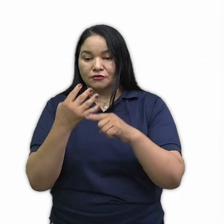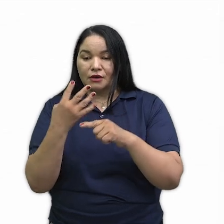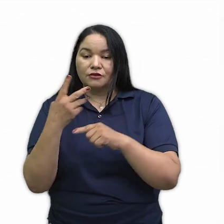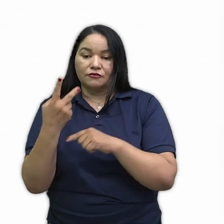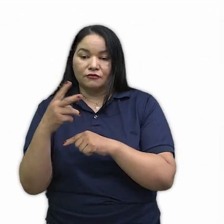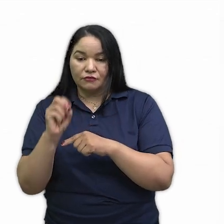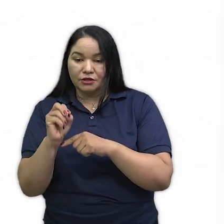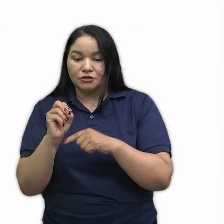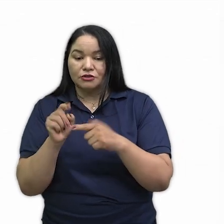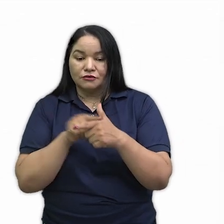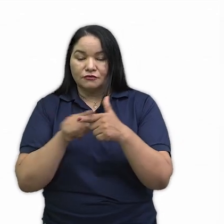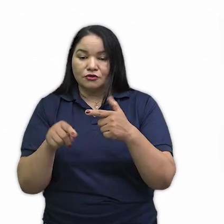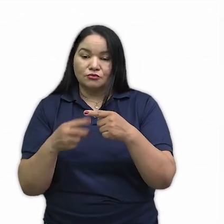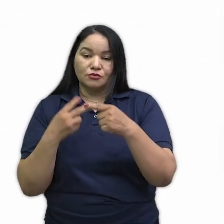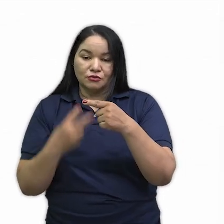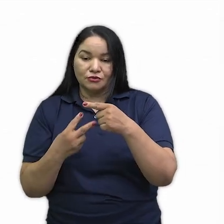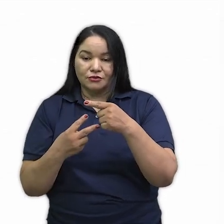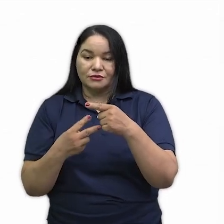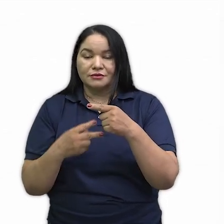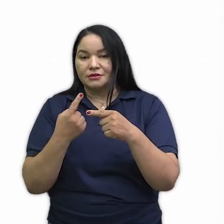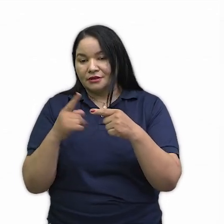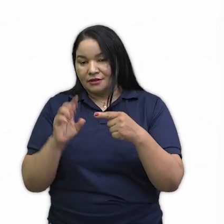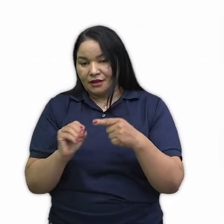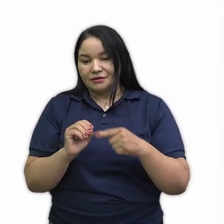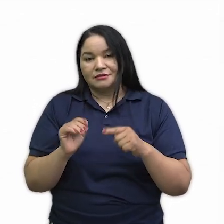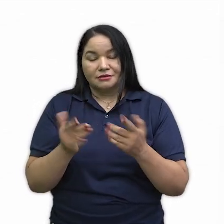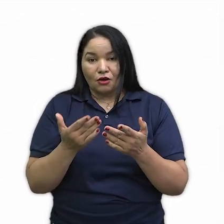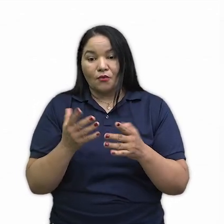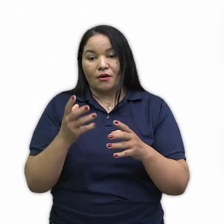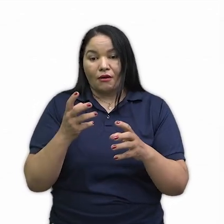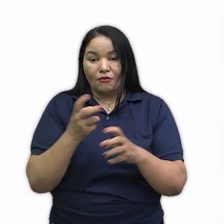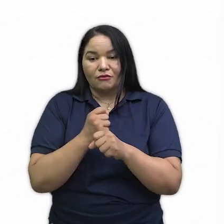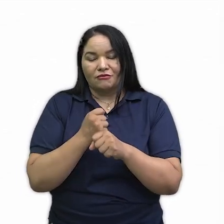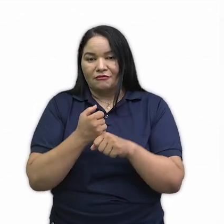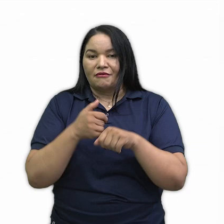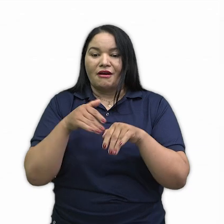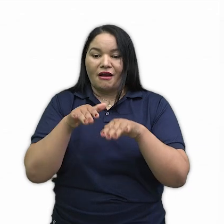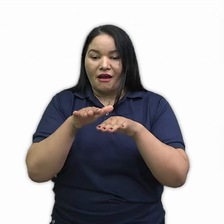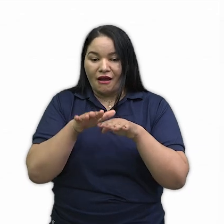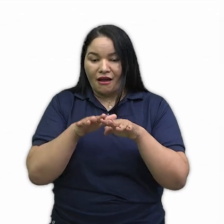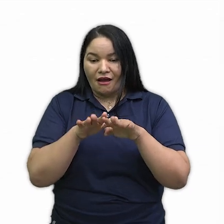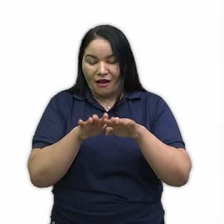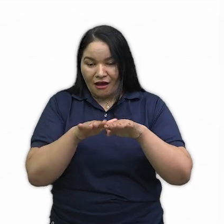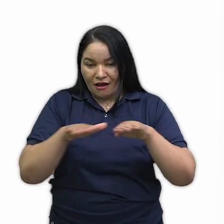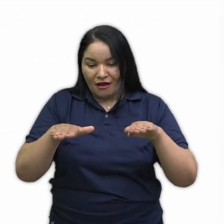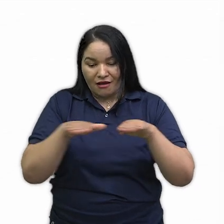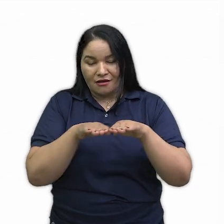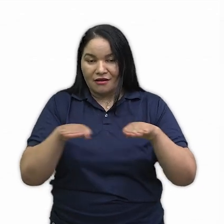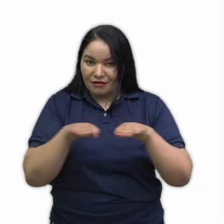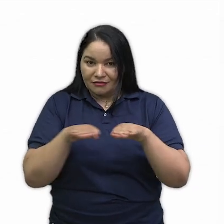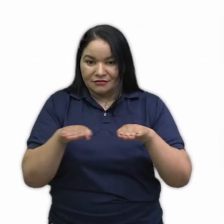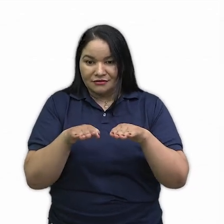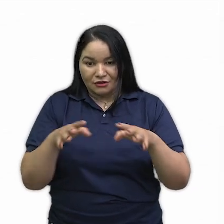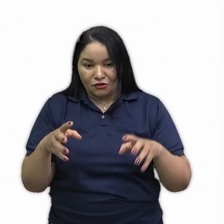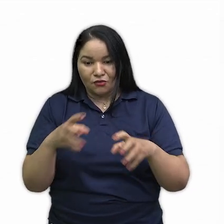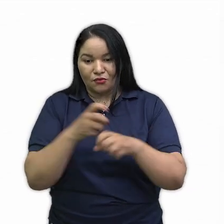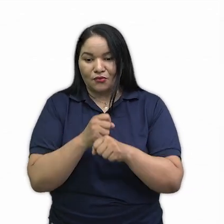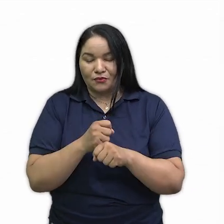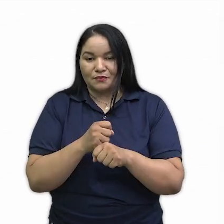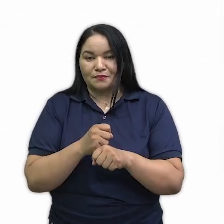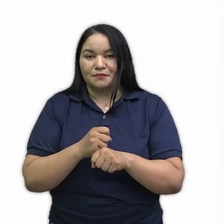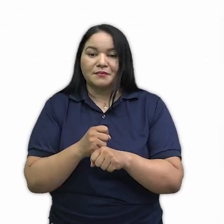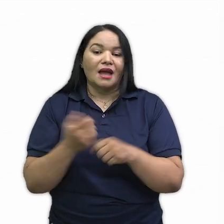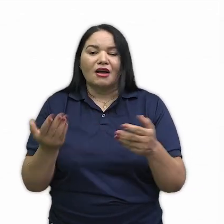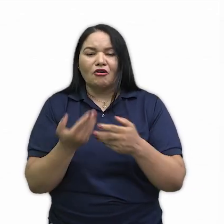20 dividido por 2 é 10. Ok, calculei o quê? A área da base. Mas nós